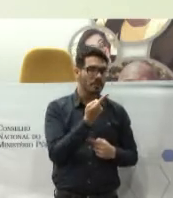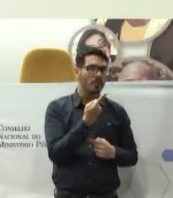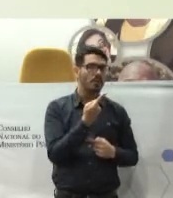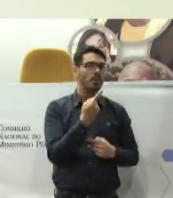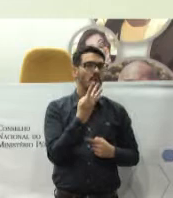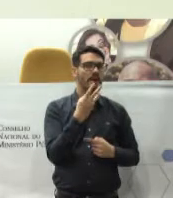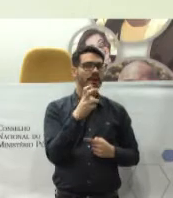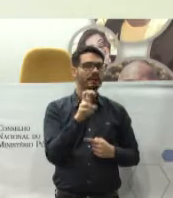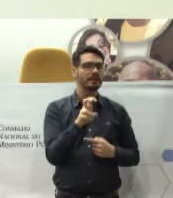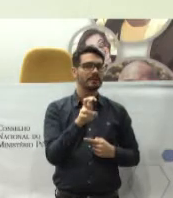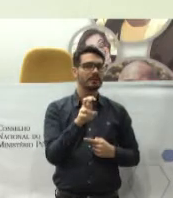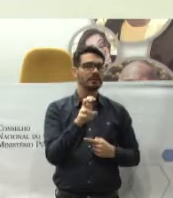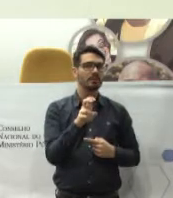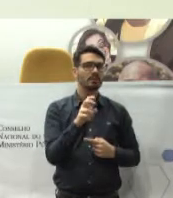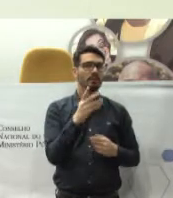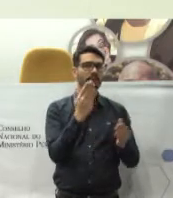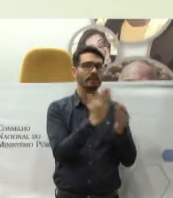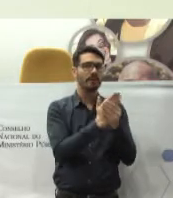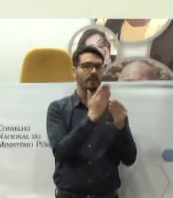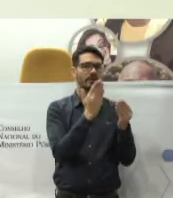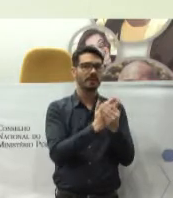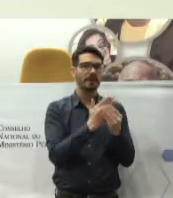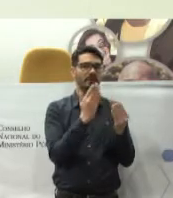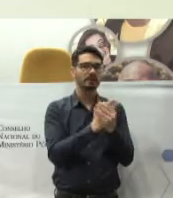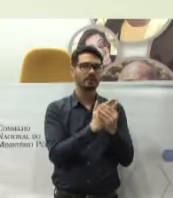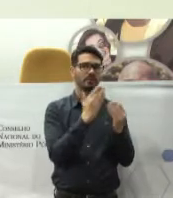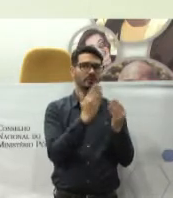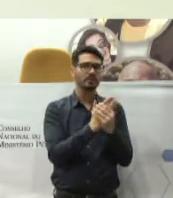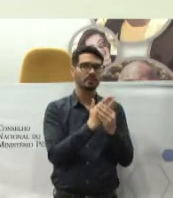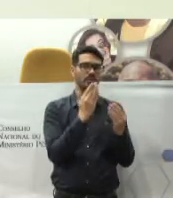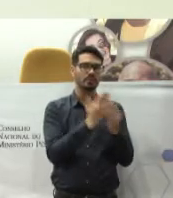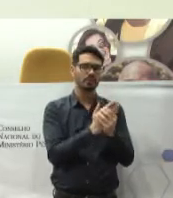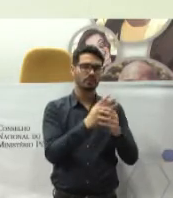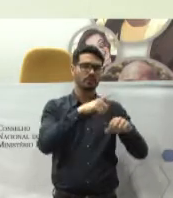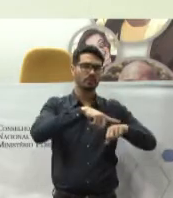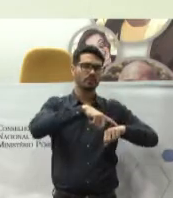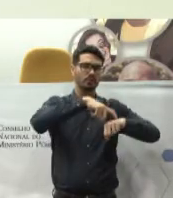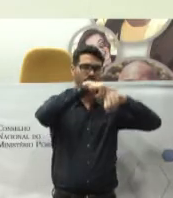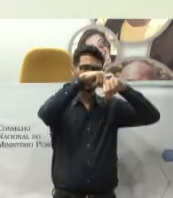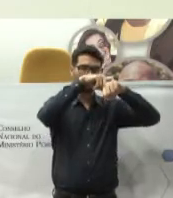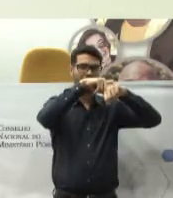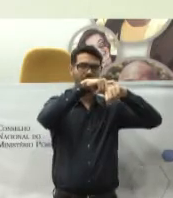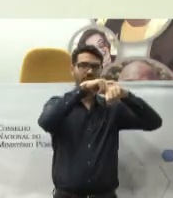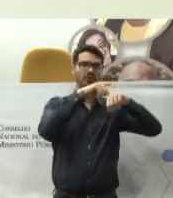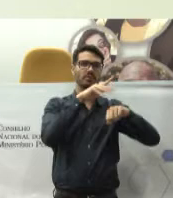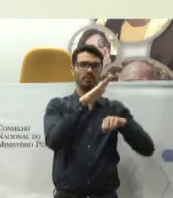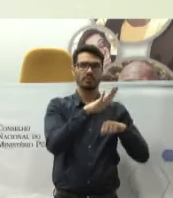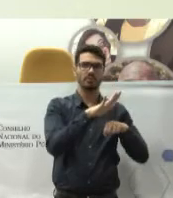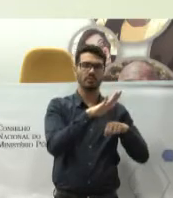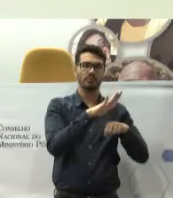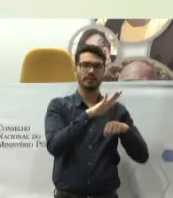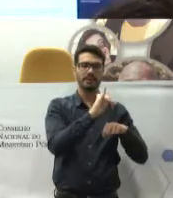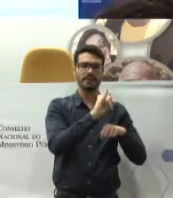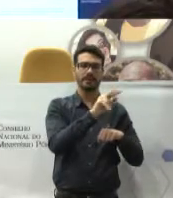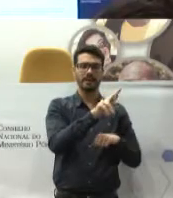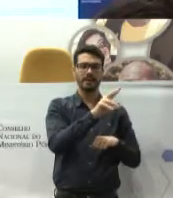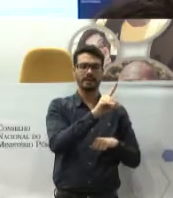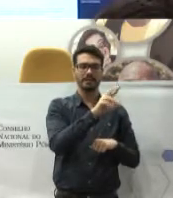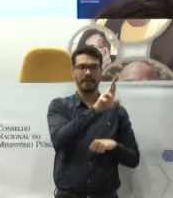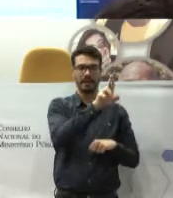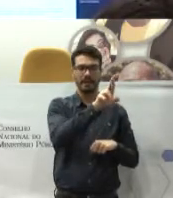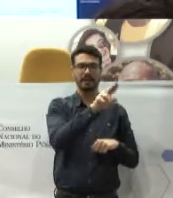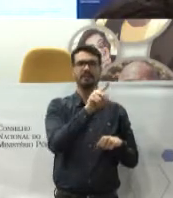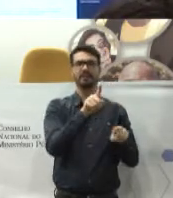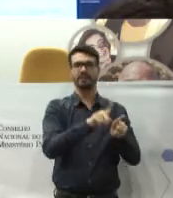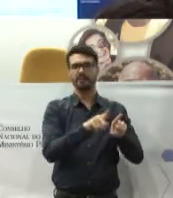2.133.045 casos, processos, suspensos para julgamento do IRDR,